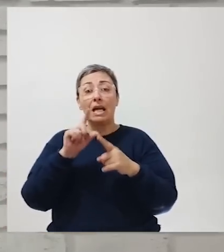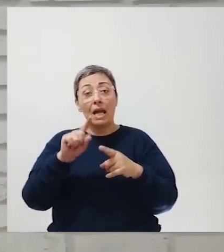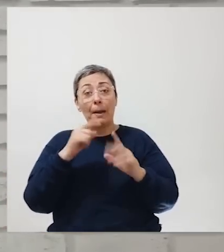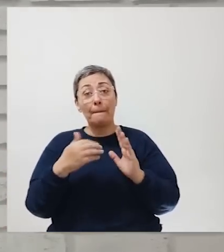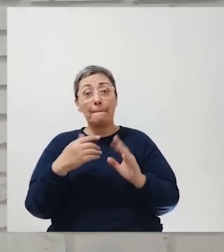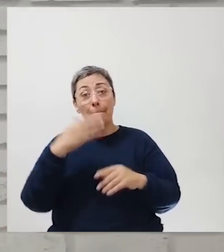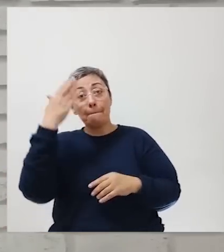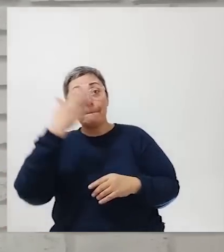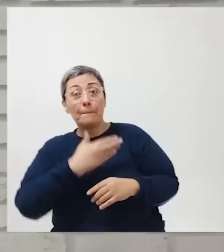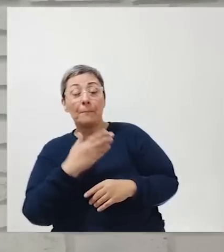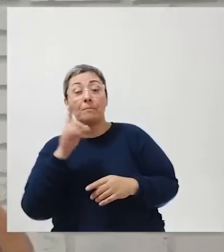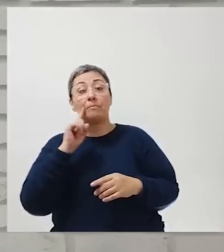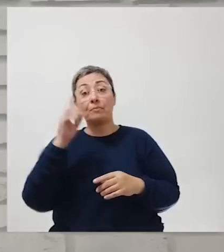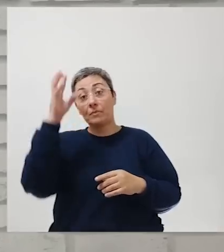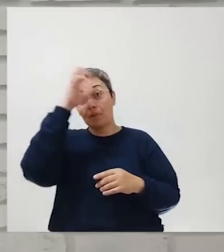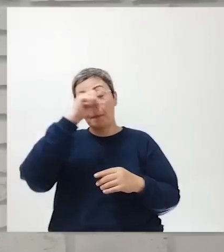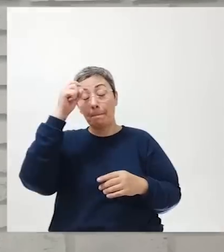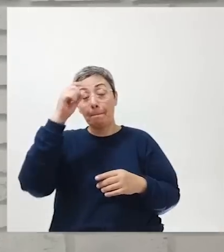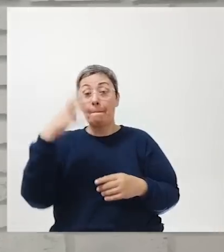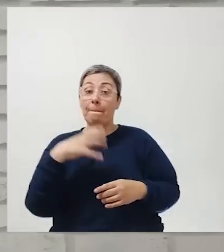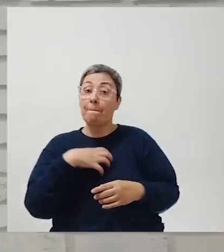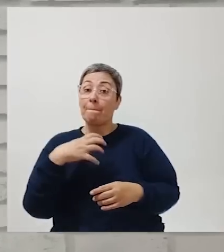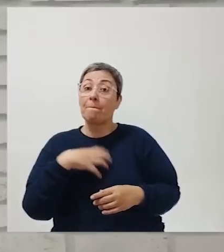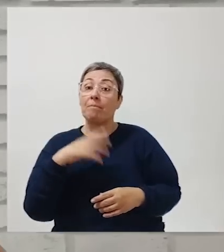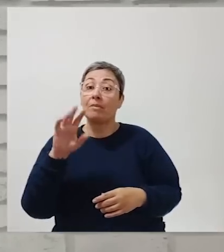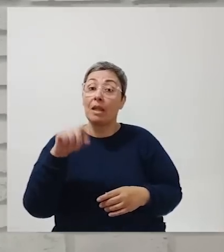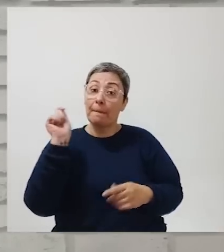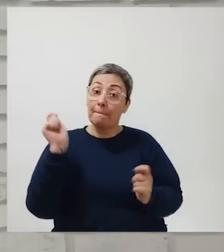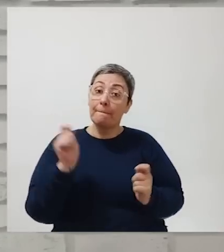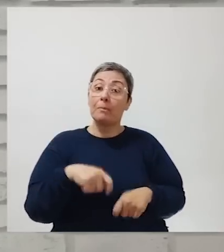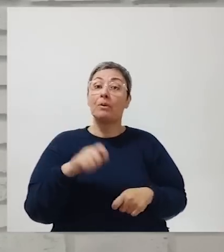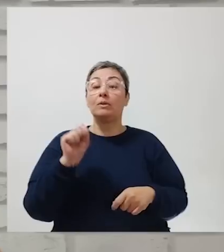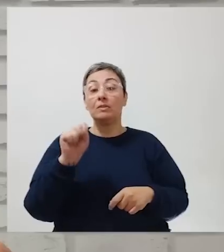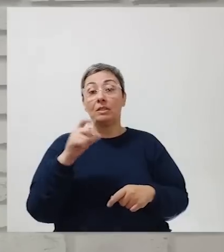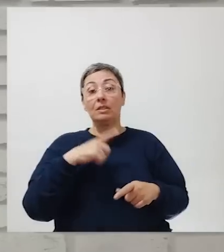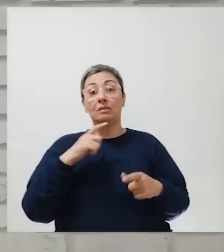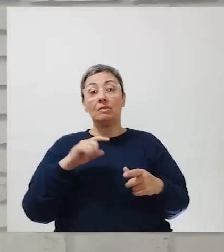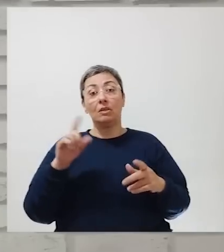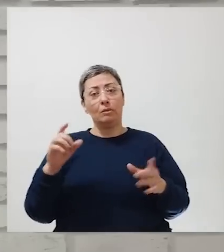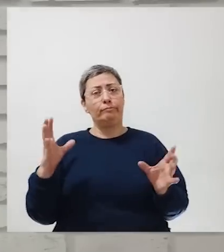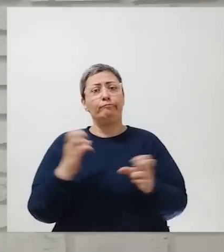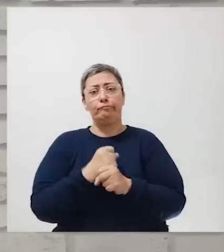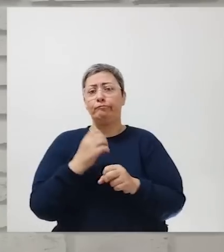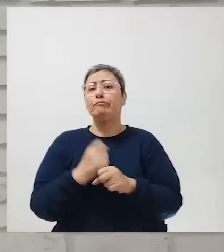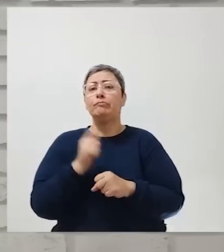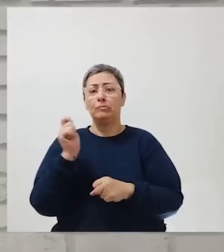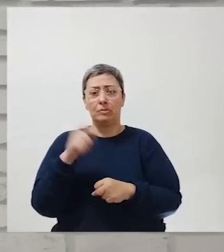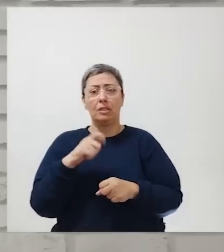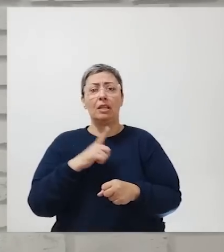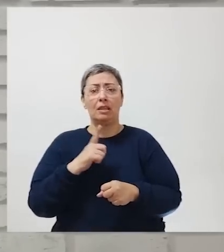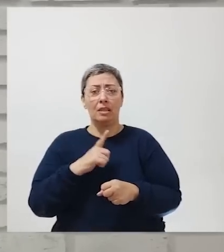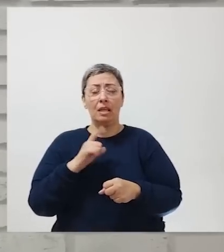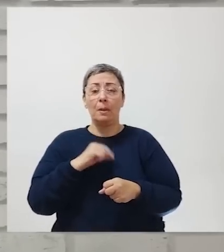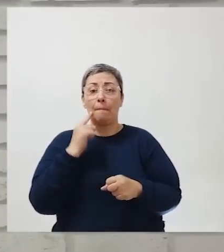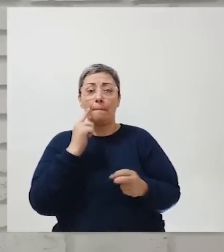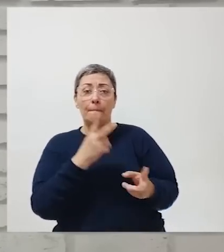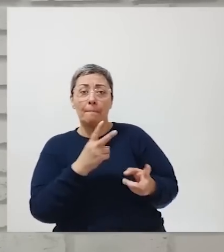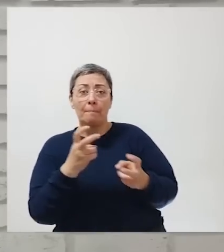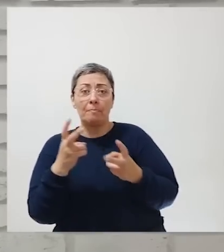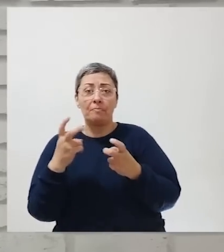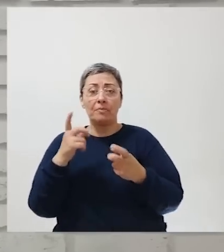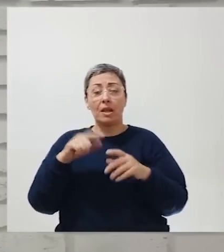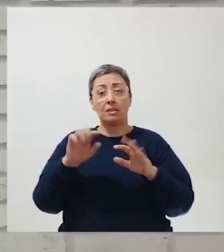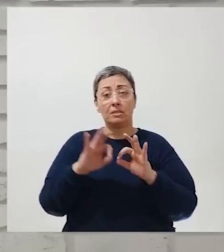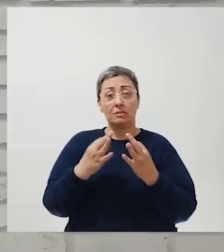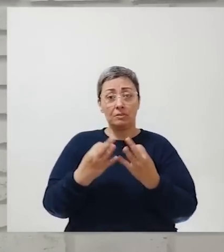uma prova de que aprender dessa maneira é possível e traz ótimos resultados. Eu percebo que